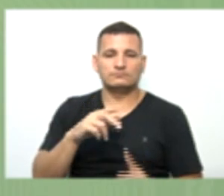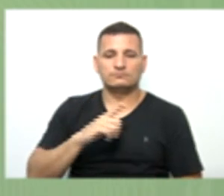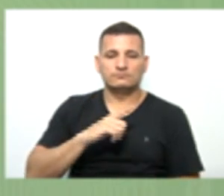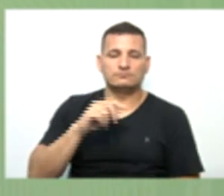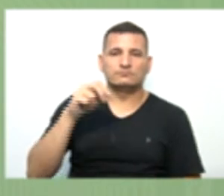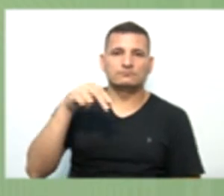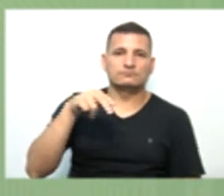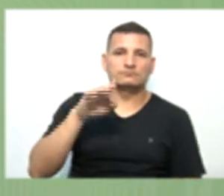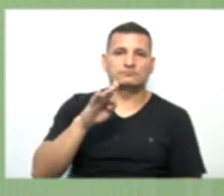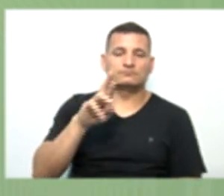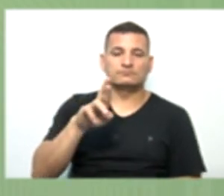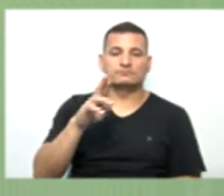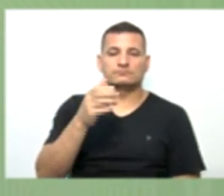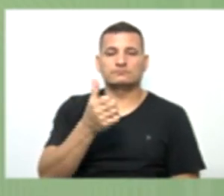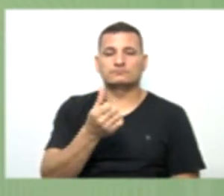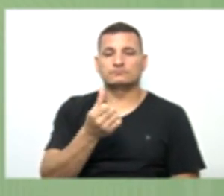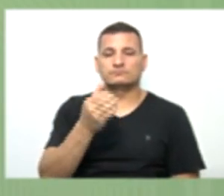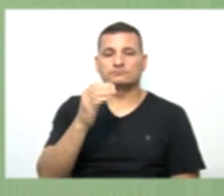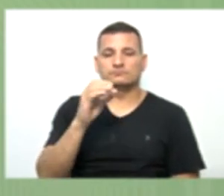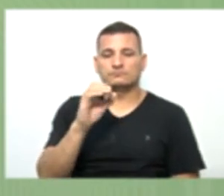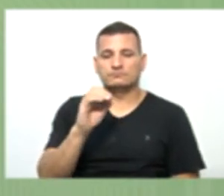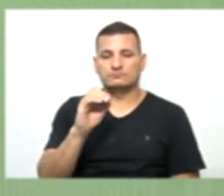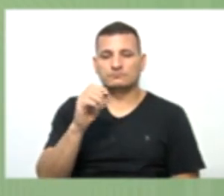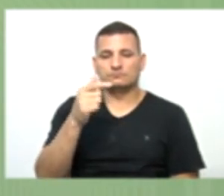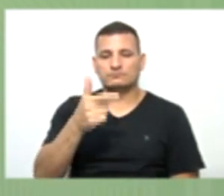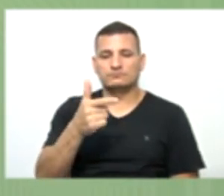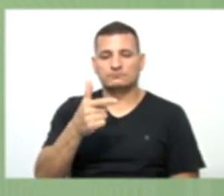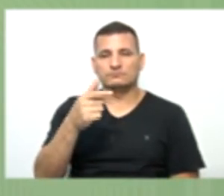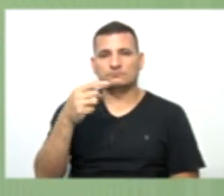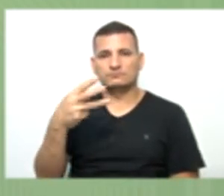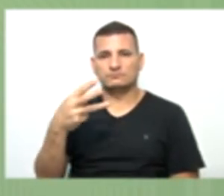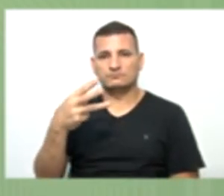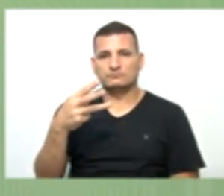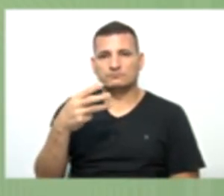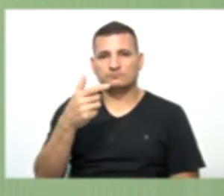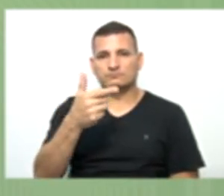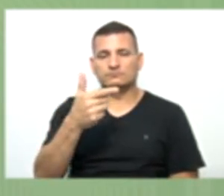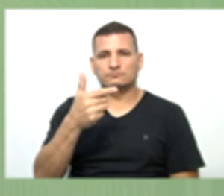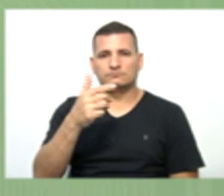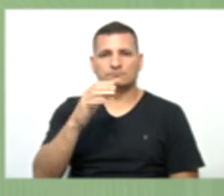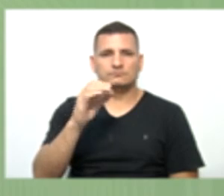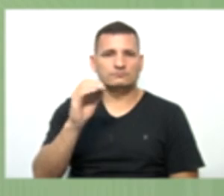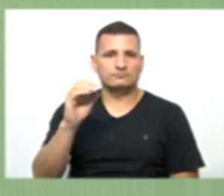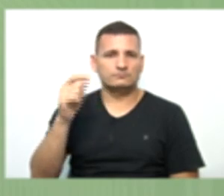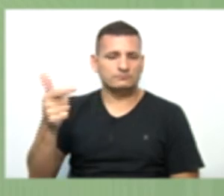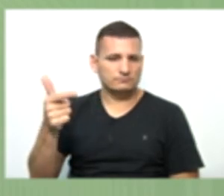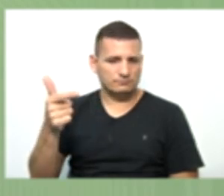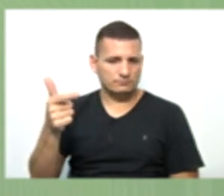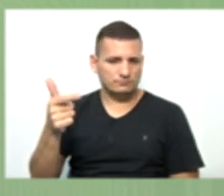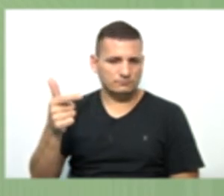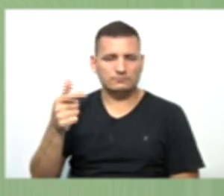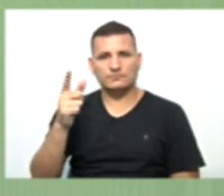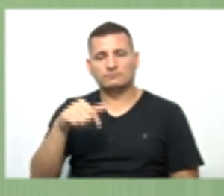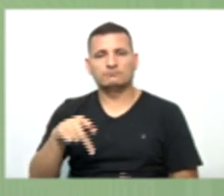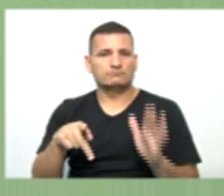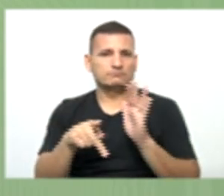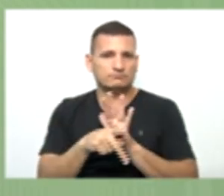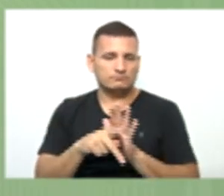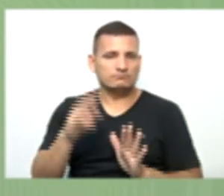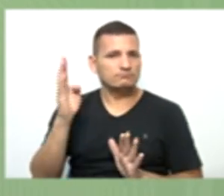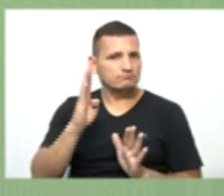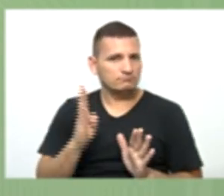NBR 6023 de 2002, tá? São normas brasileiras que